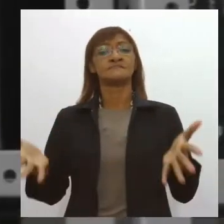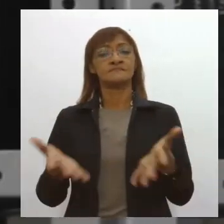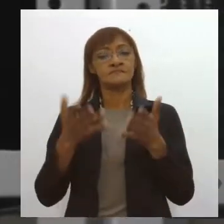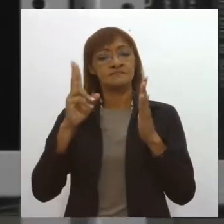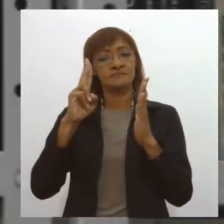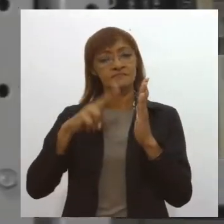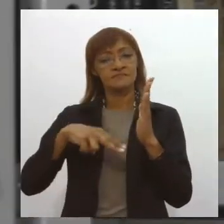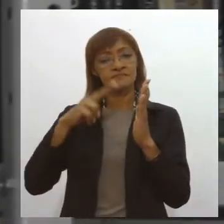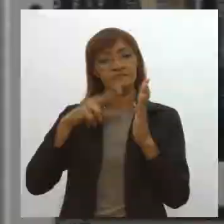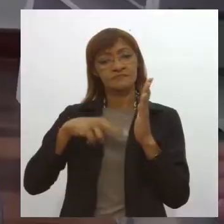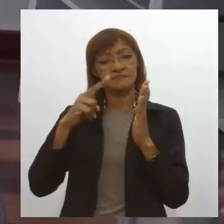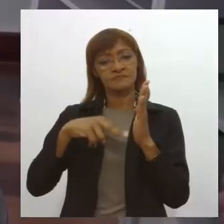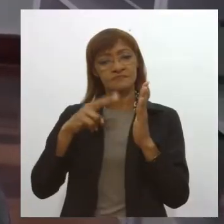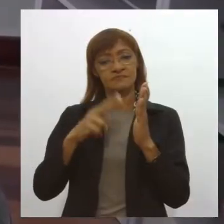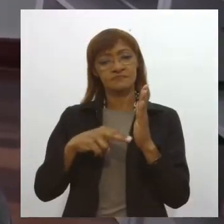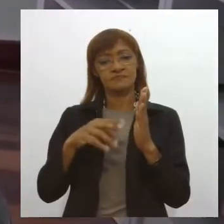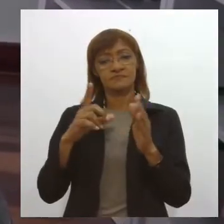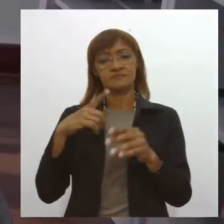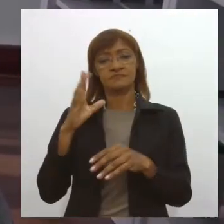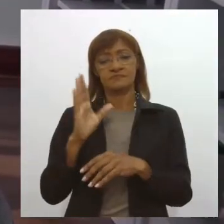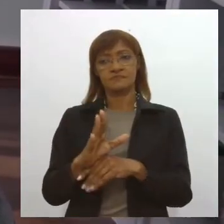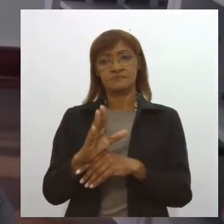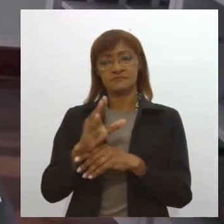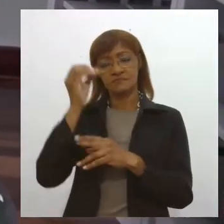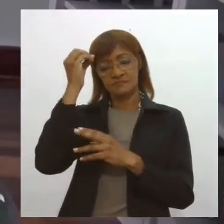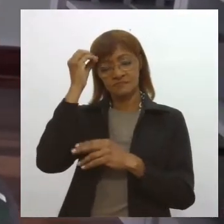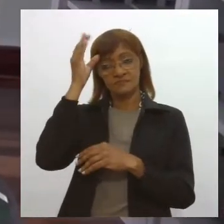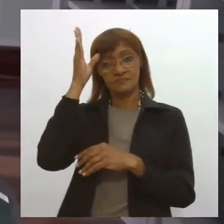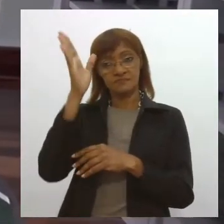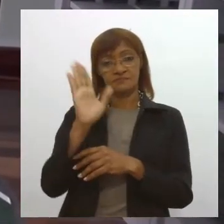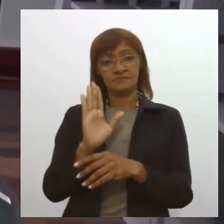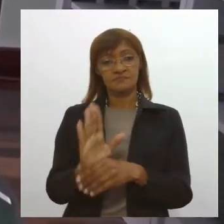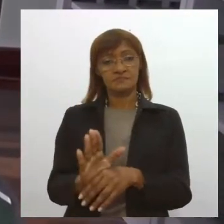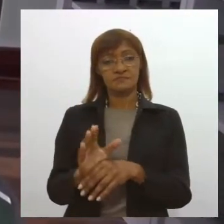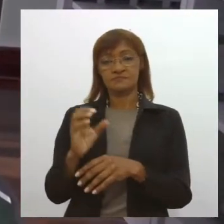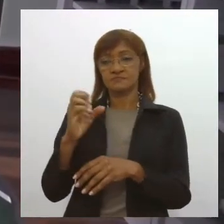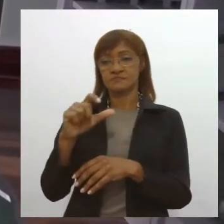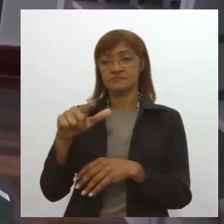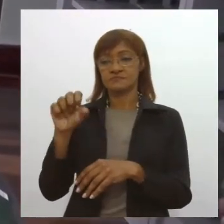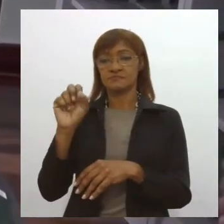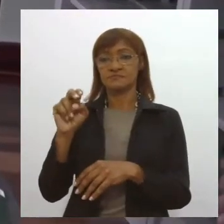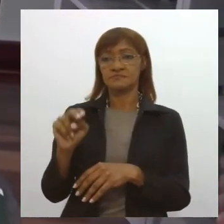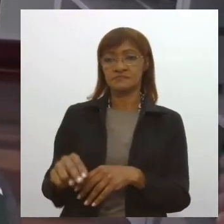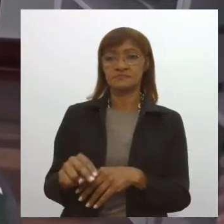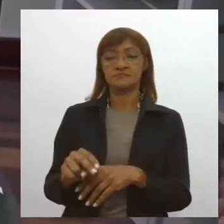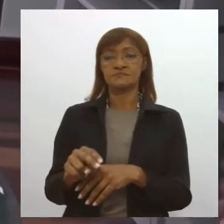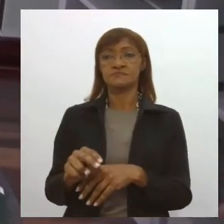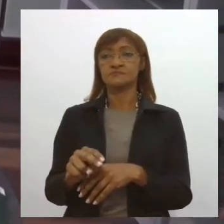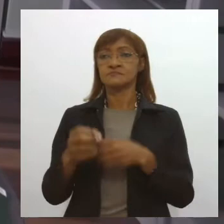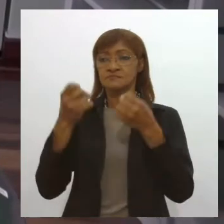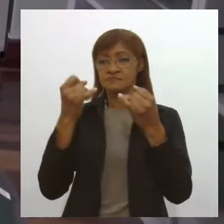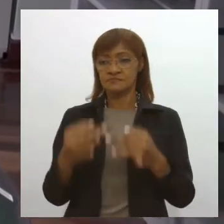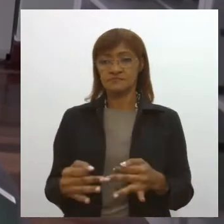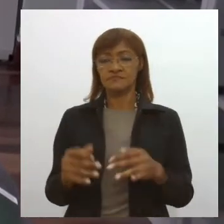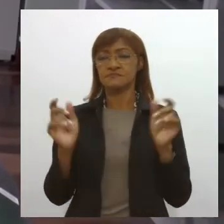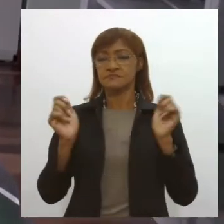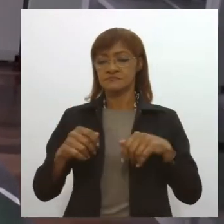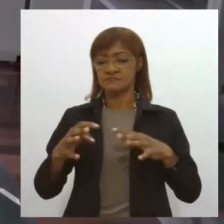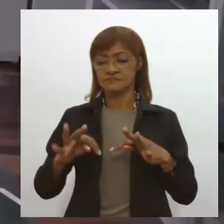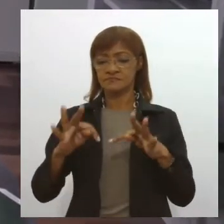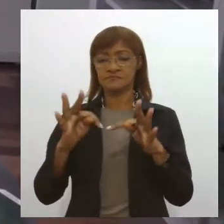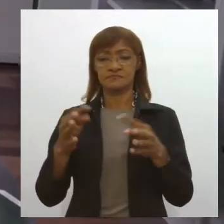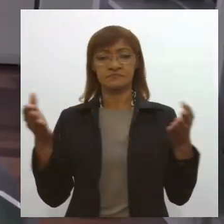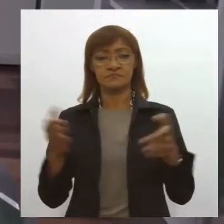a preservação do conhecimento. Para o bibliotecário Celson Íris, mesmo com todo o avanço digital, a